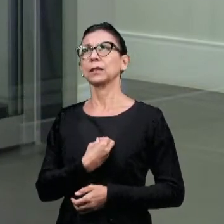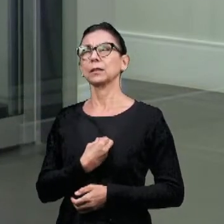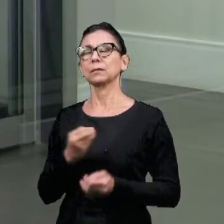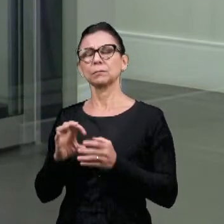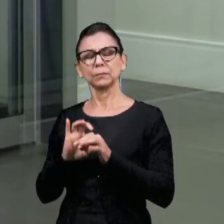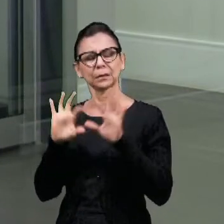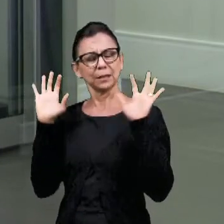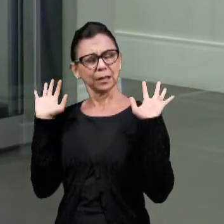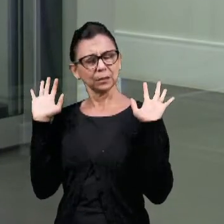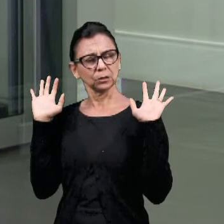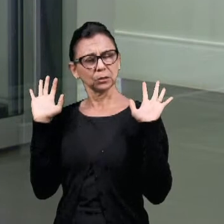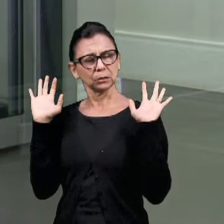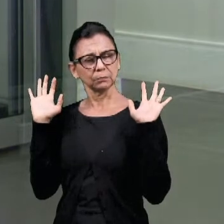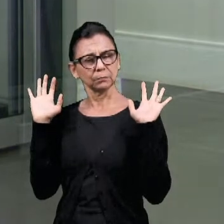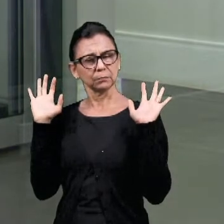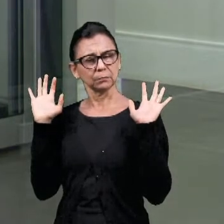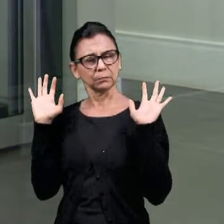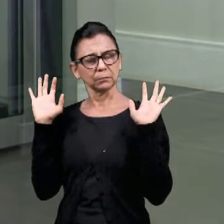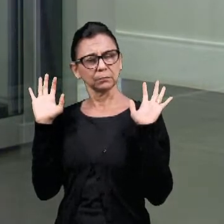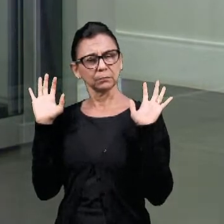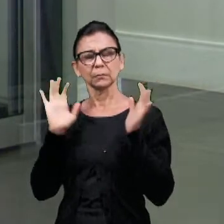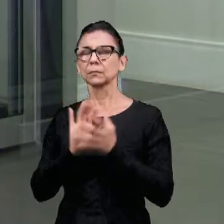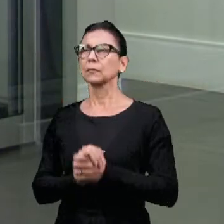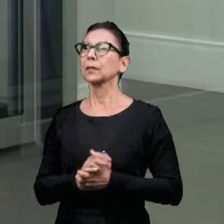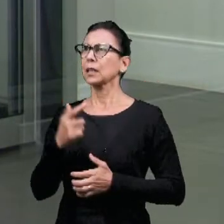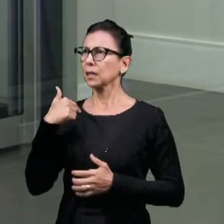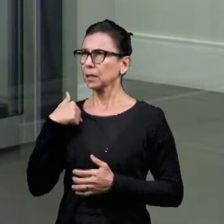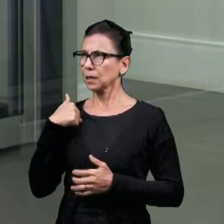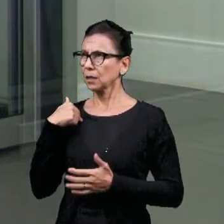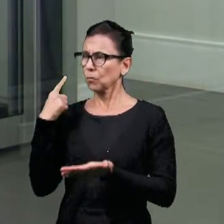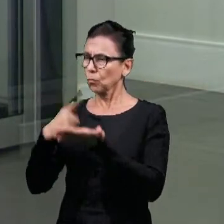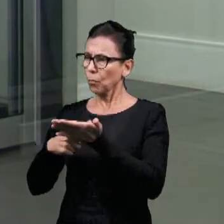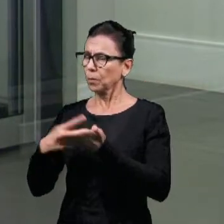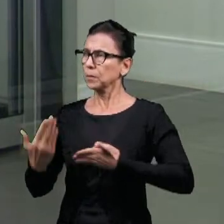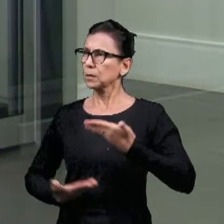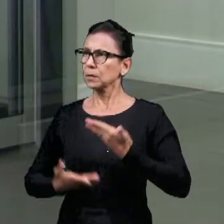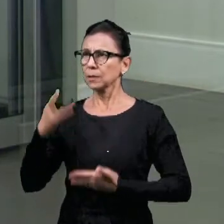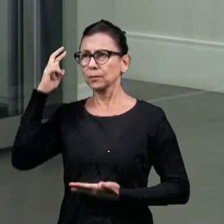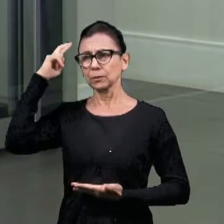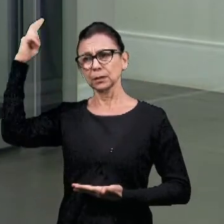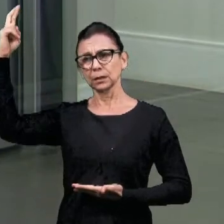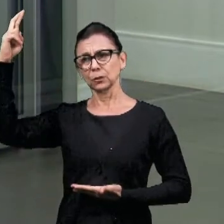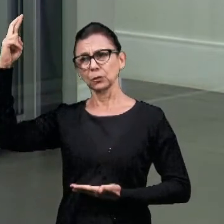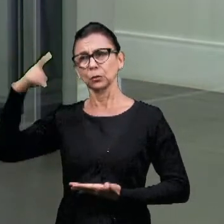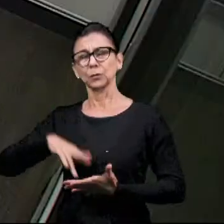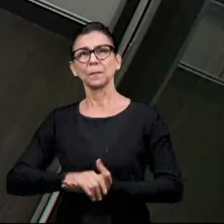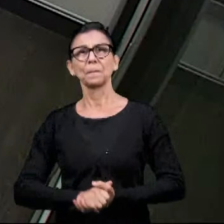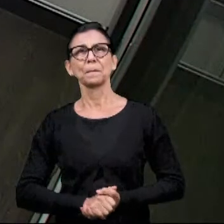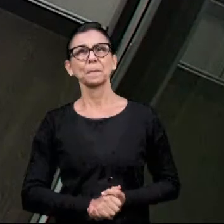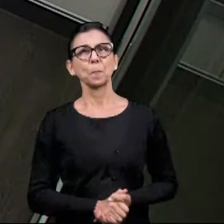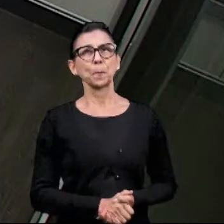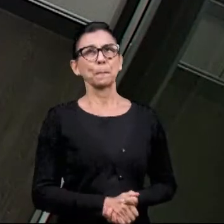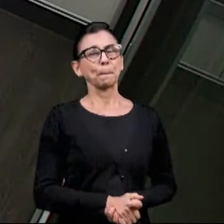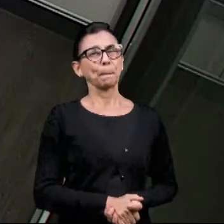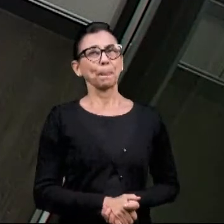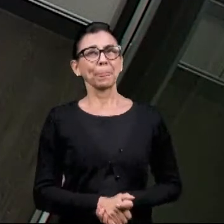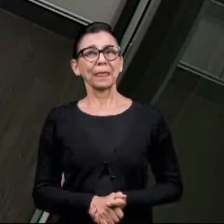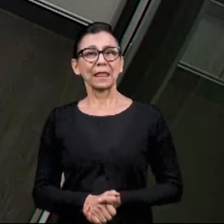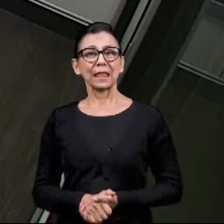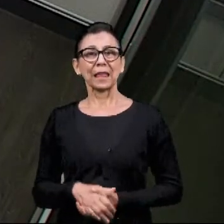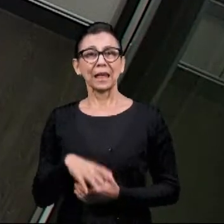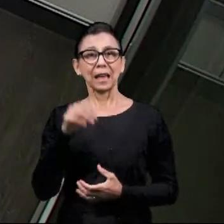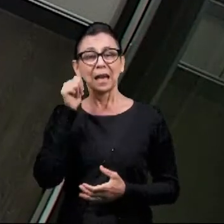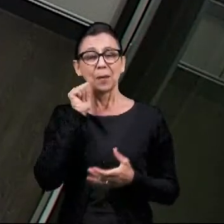falar assim: Deus falou comigo. Aí ele ficou doido. Não vai fazer muita diferença, talvez, mas como é que eu vou fazer?